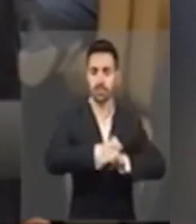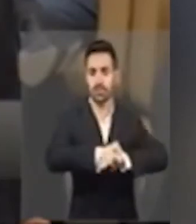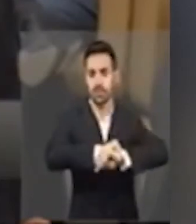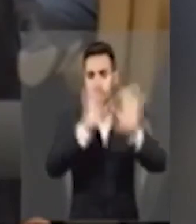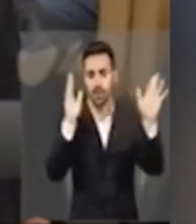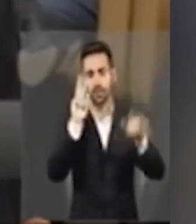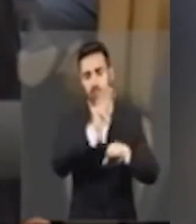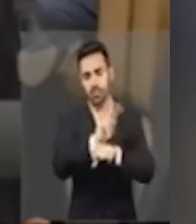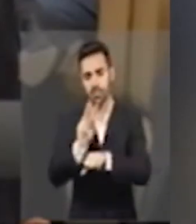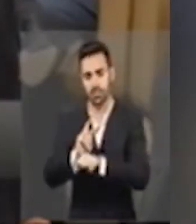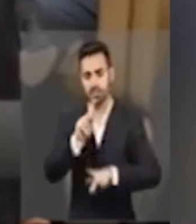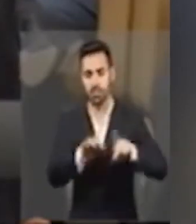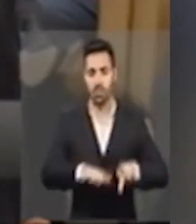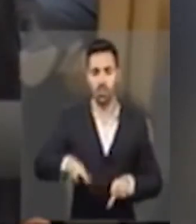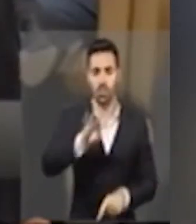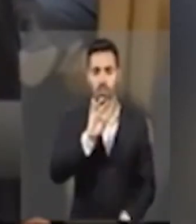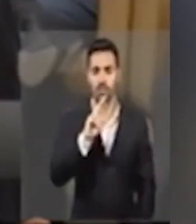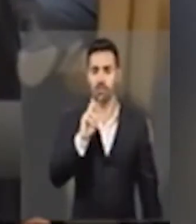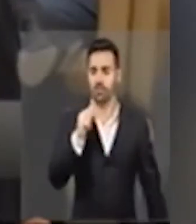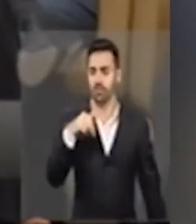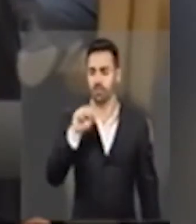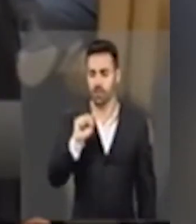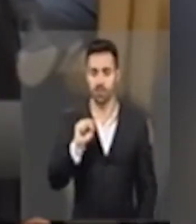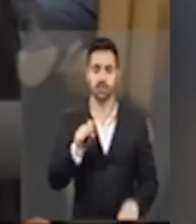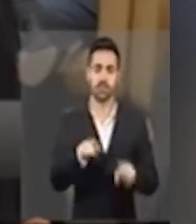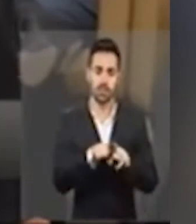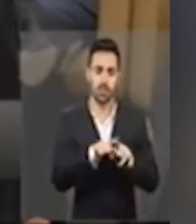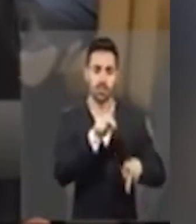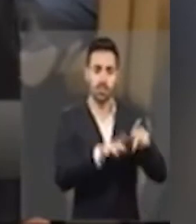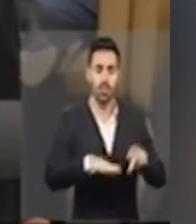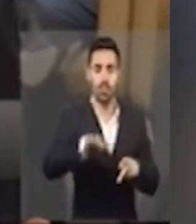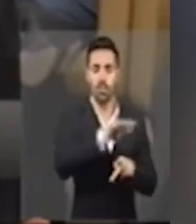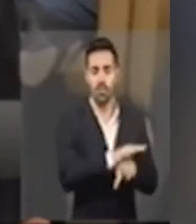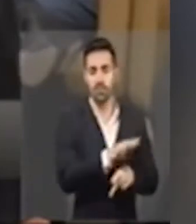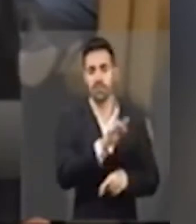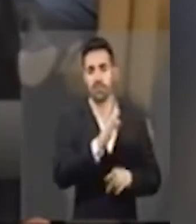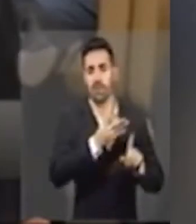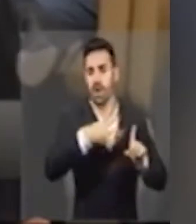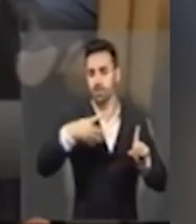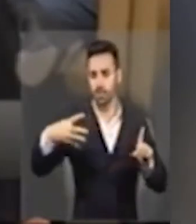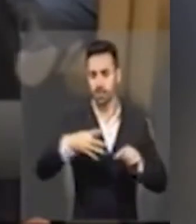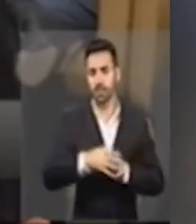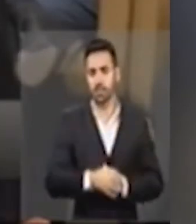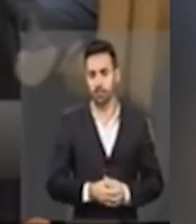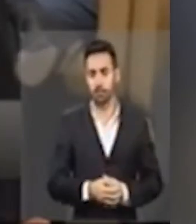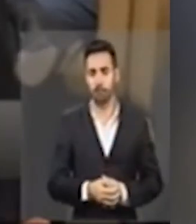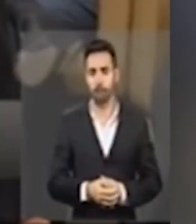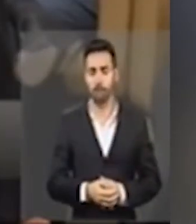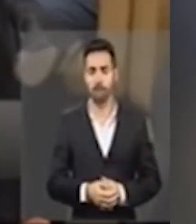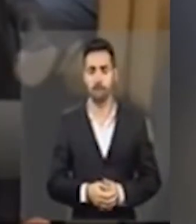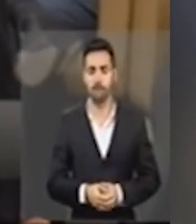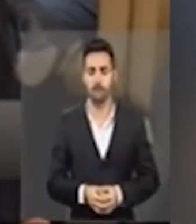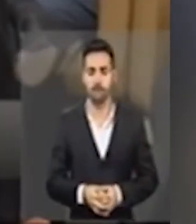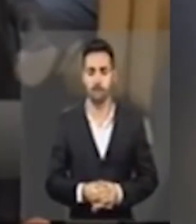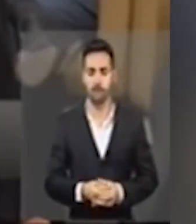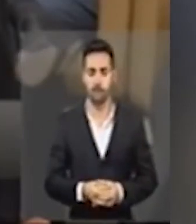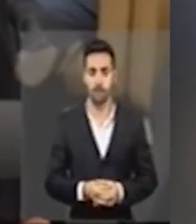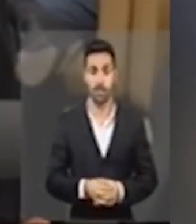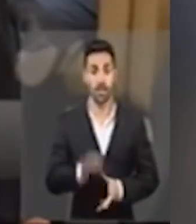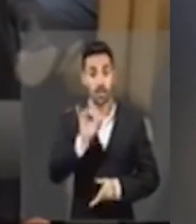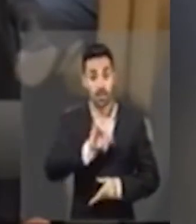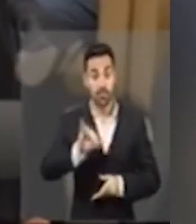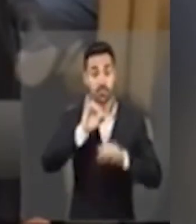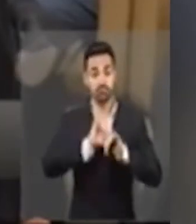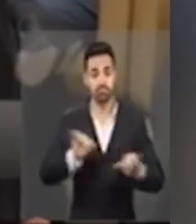a população trans e a população lgbt é importante ressaltar também que a